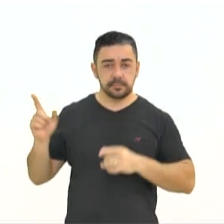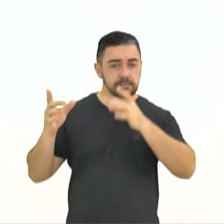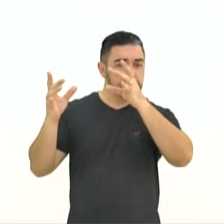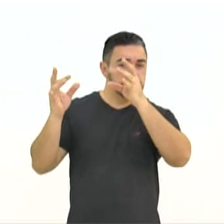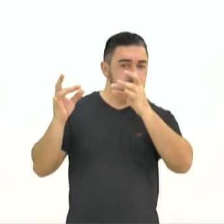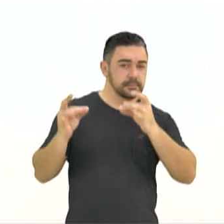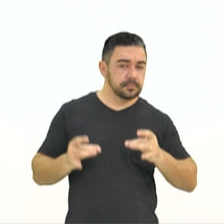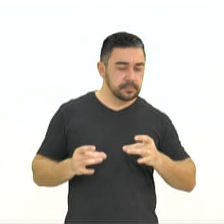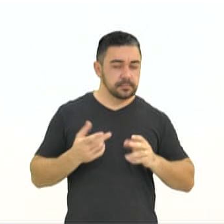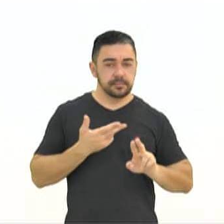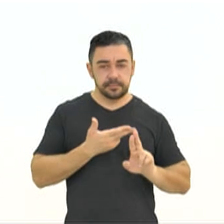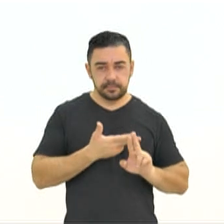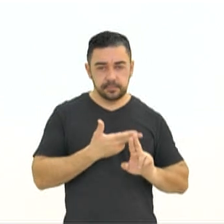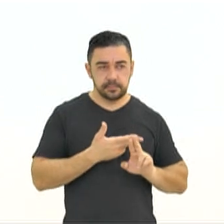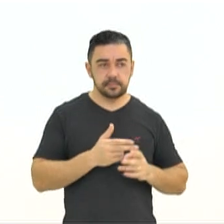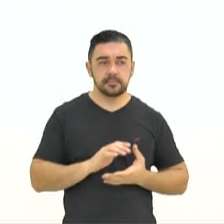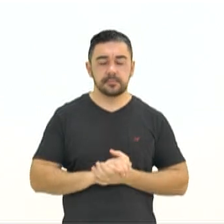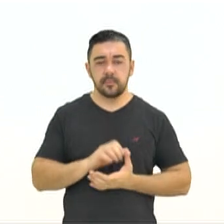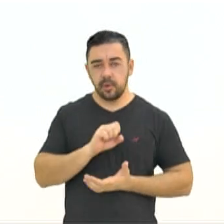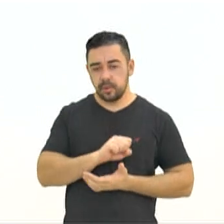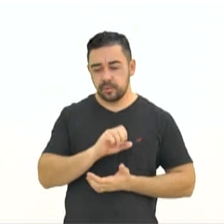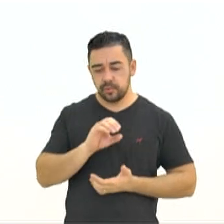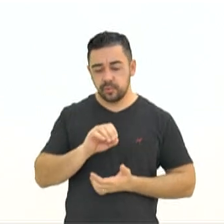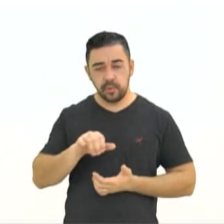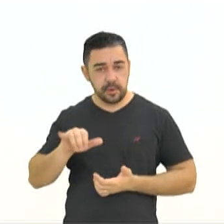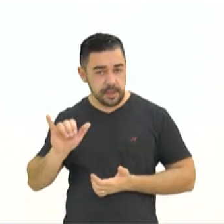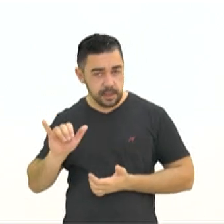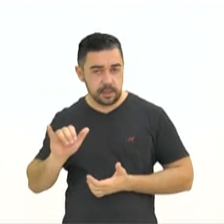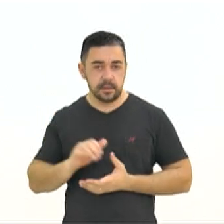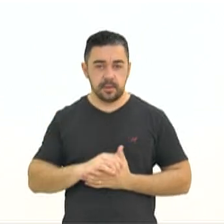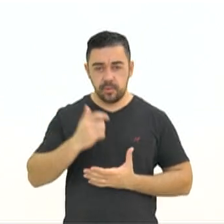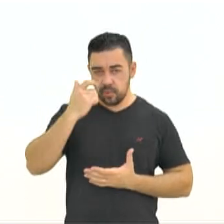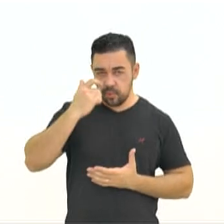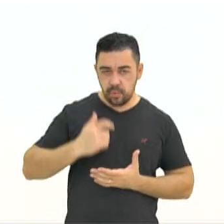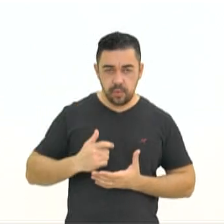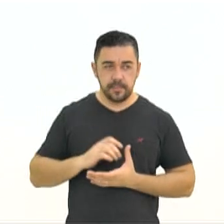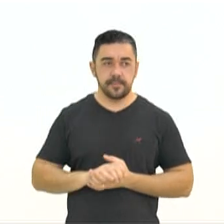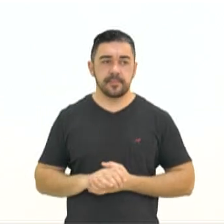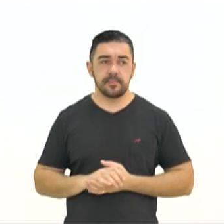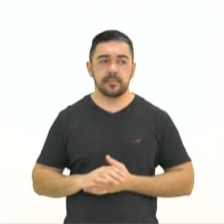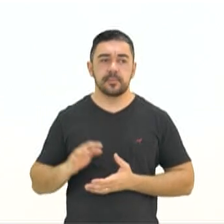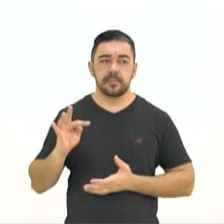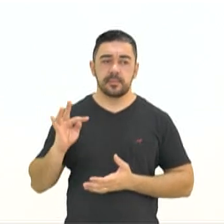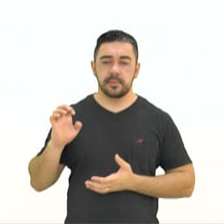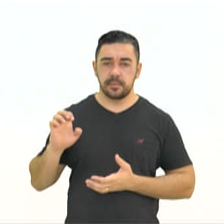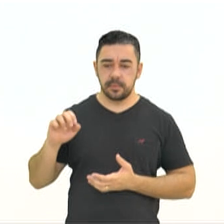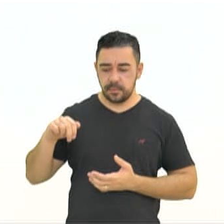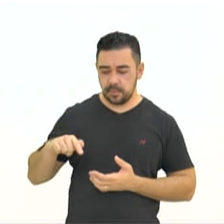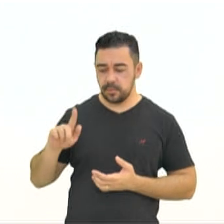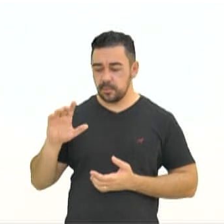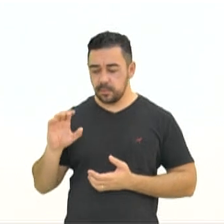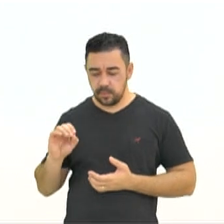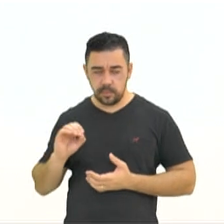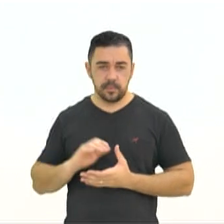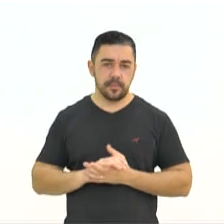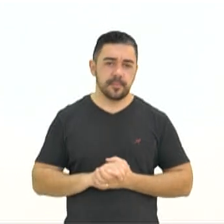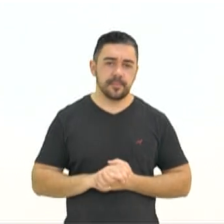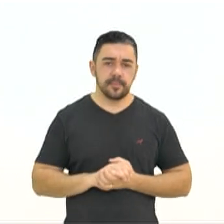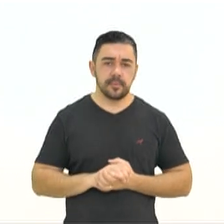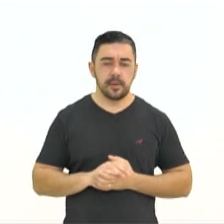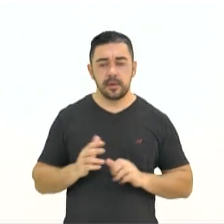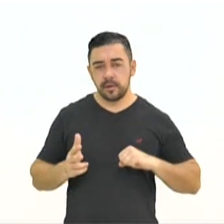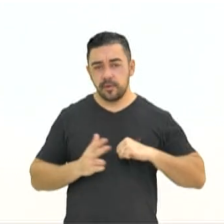descrição, eu utilizei o soy, né? O verbo ser. O tengo, o verbo tener. E o